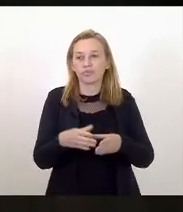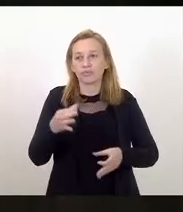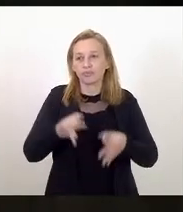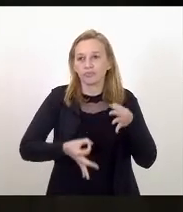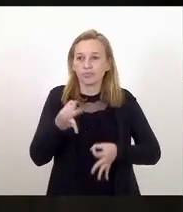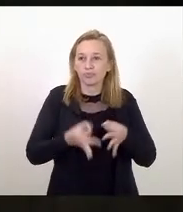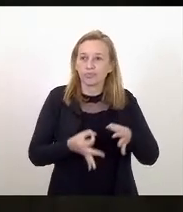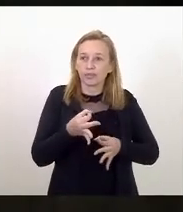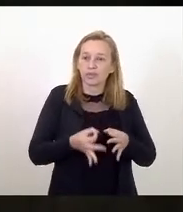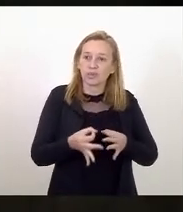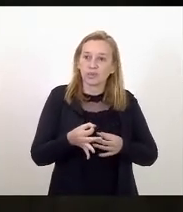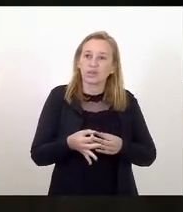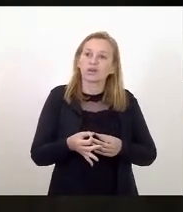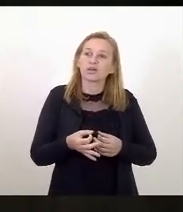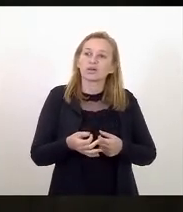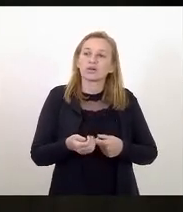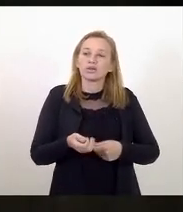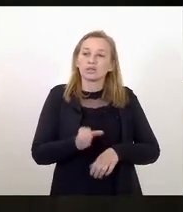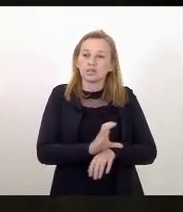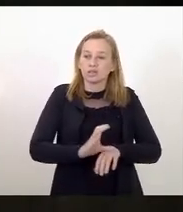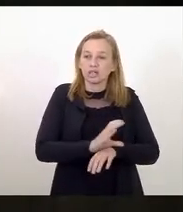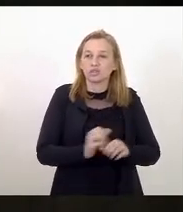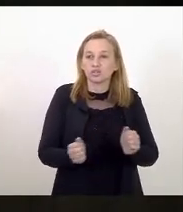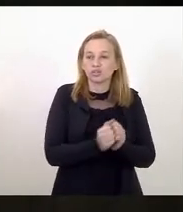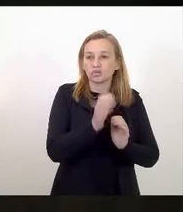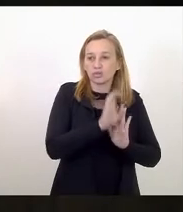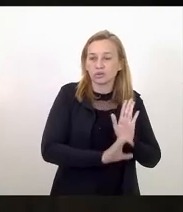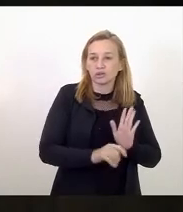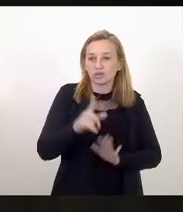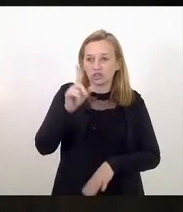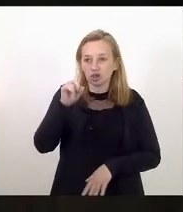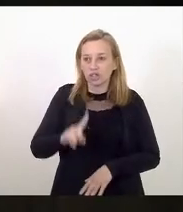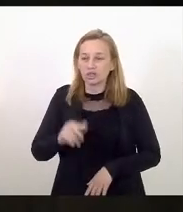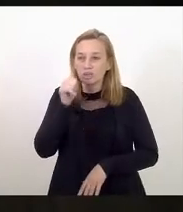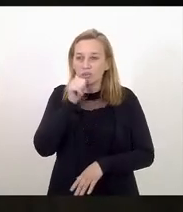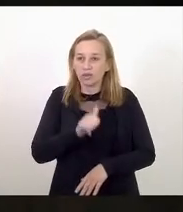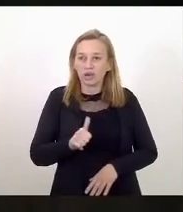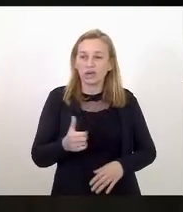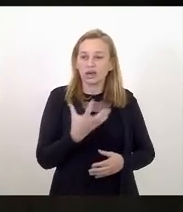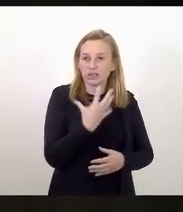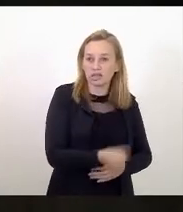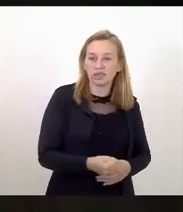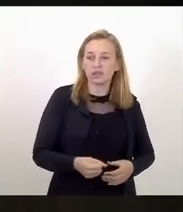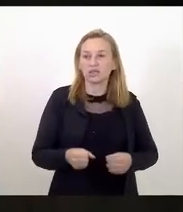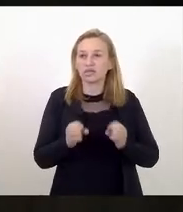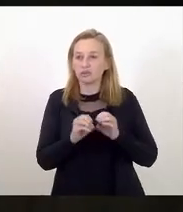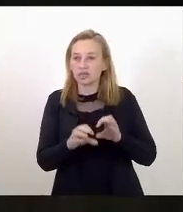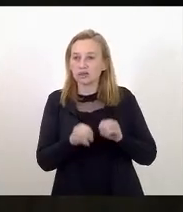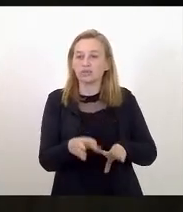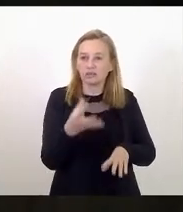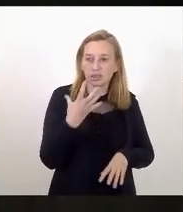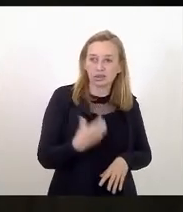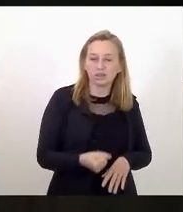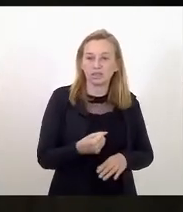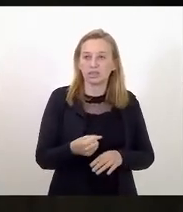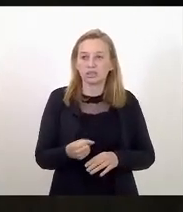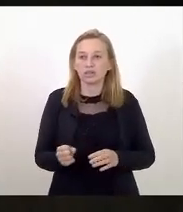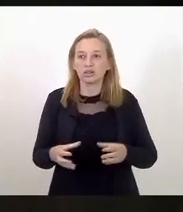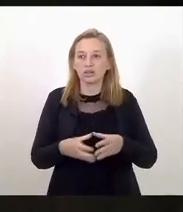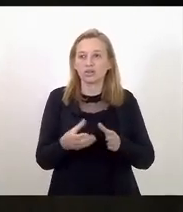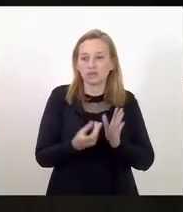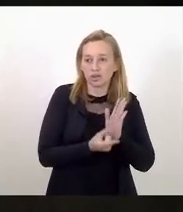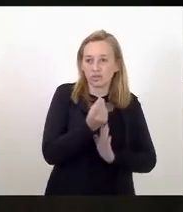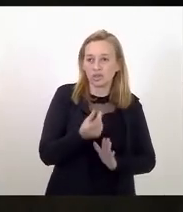pela condicionalidade com emendas de defesa do direito da mulher favorável, de saúde favorável, de educação favorável e de orçamento